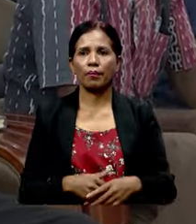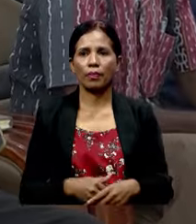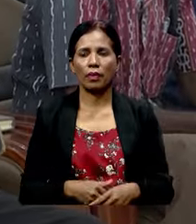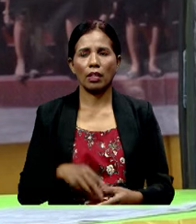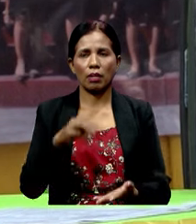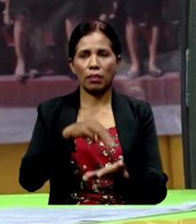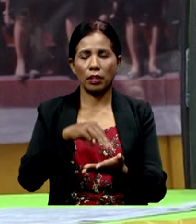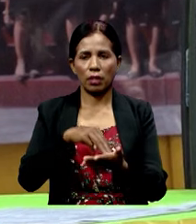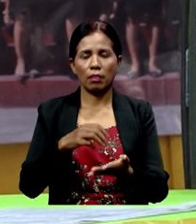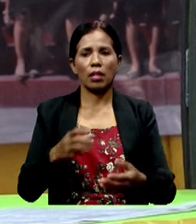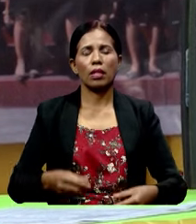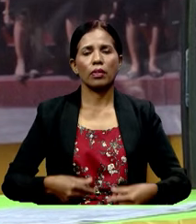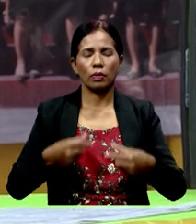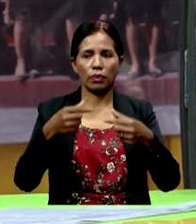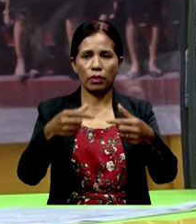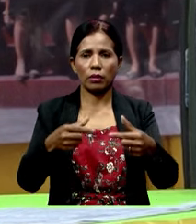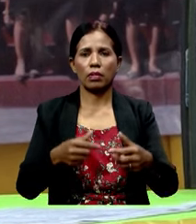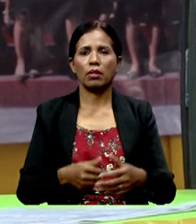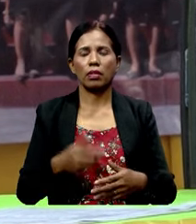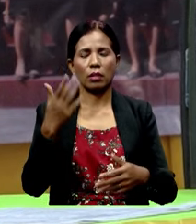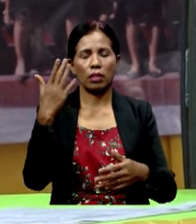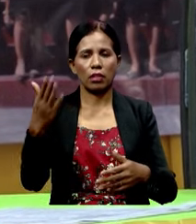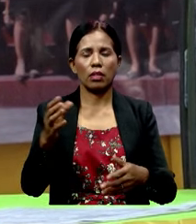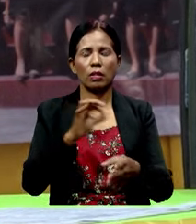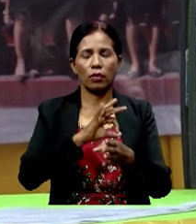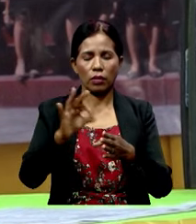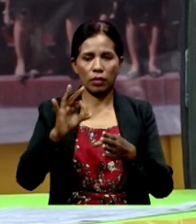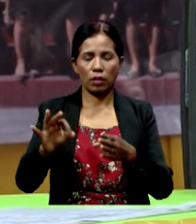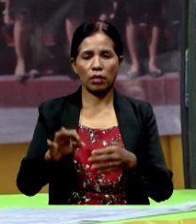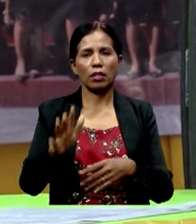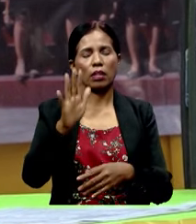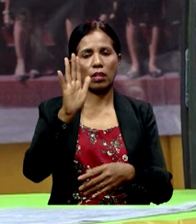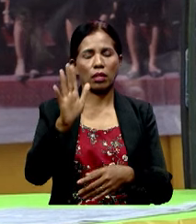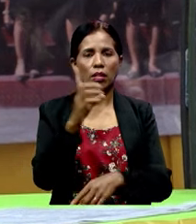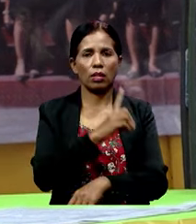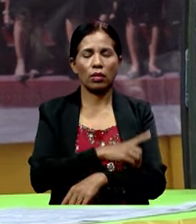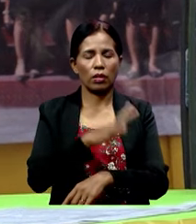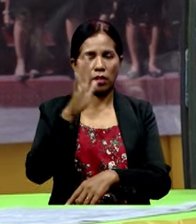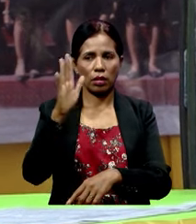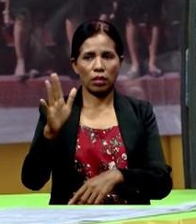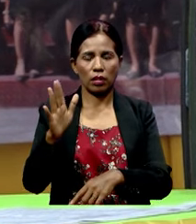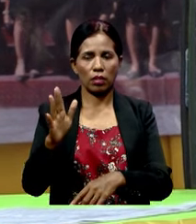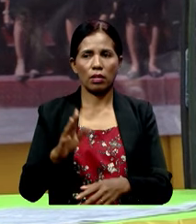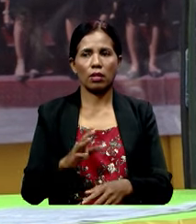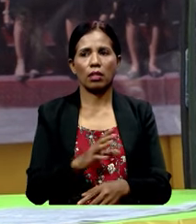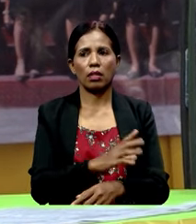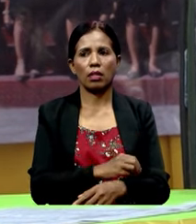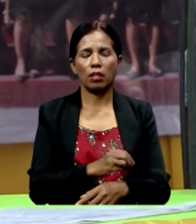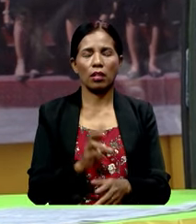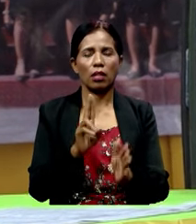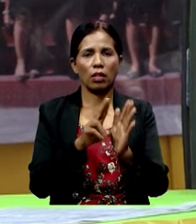Materia nebe atu fo ia formação 5 dias, nebe ho 40 horas, horas hat